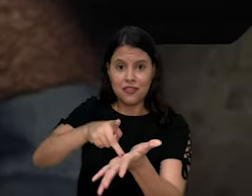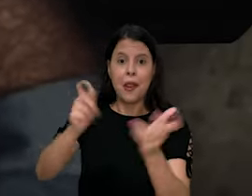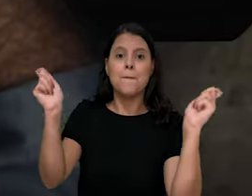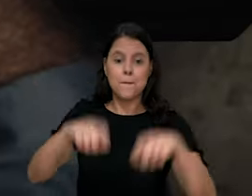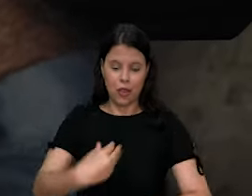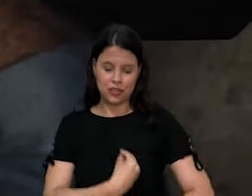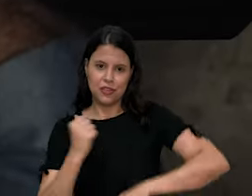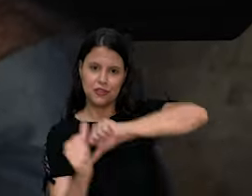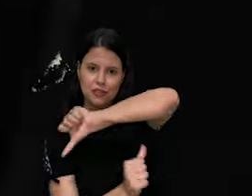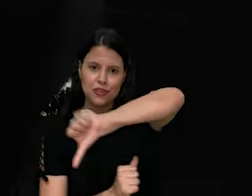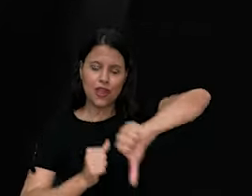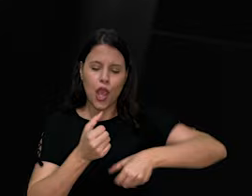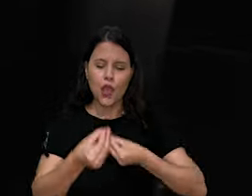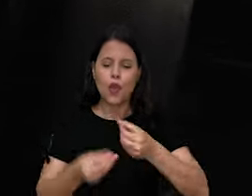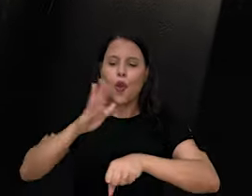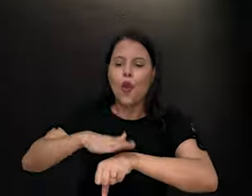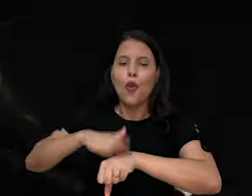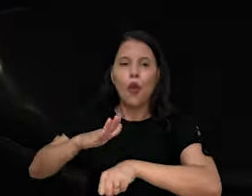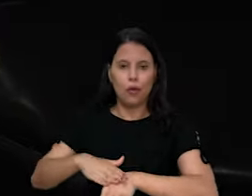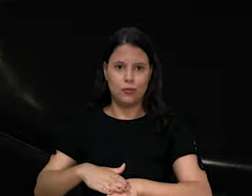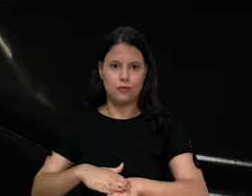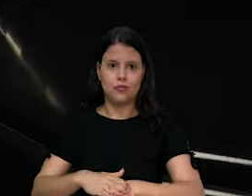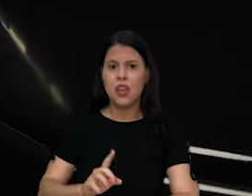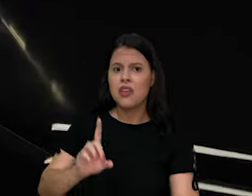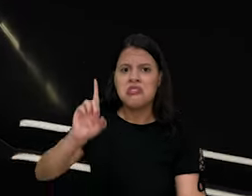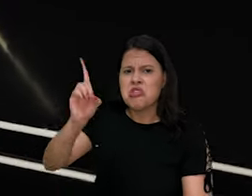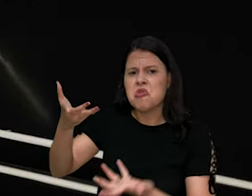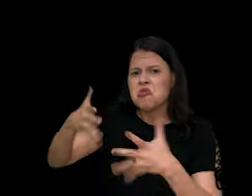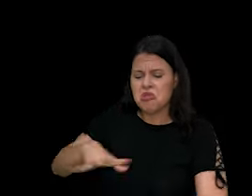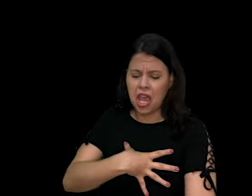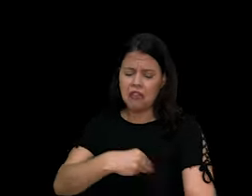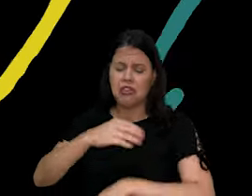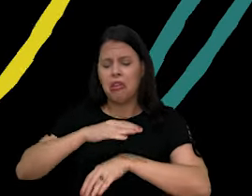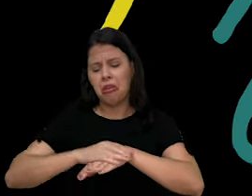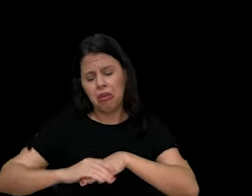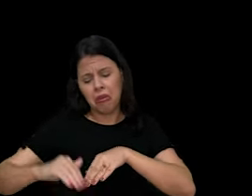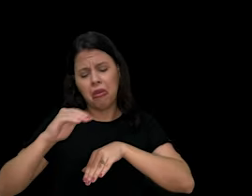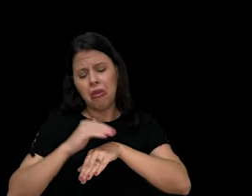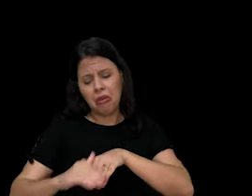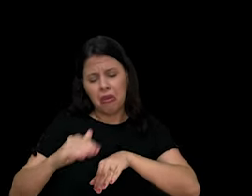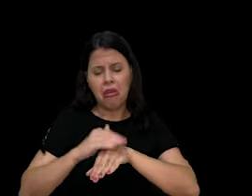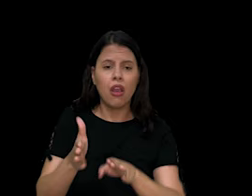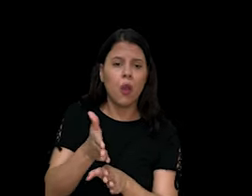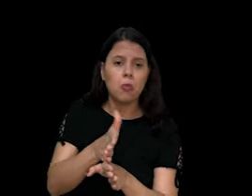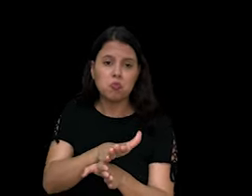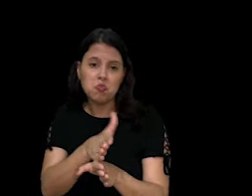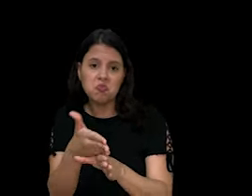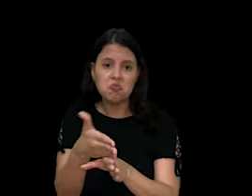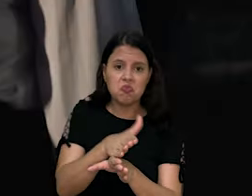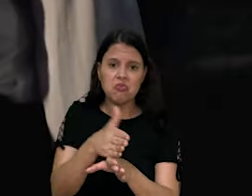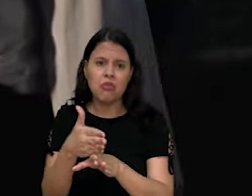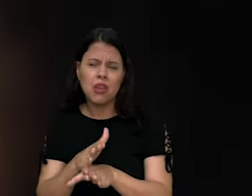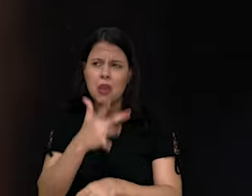transformar quem você é e a maneira como você faz todas as coisas. Deus não quer filhos mimados, meninos